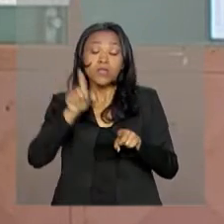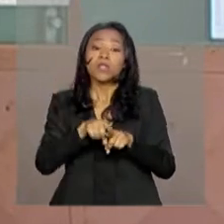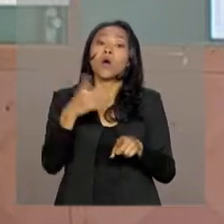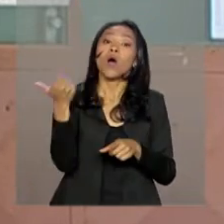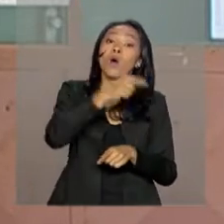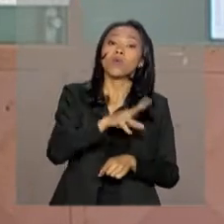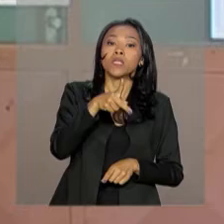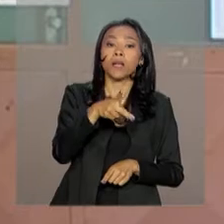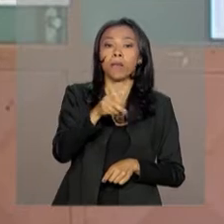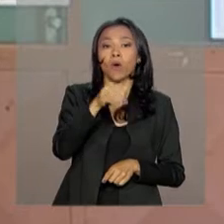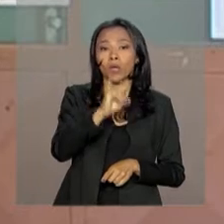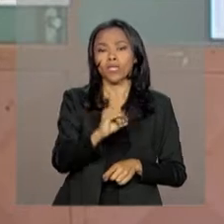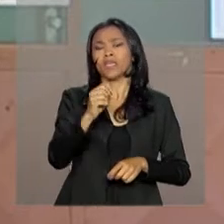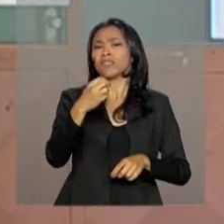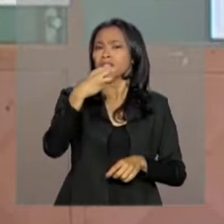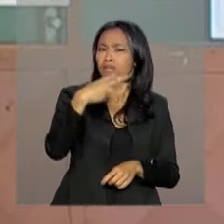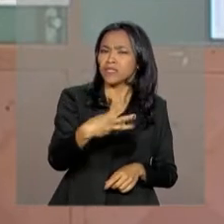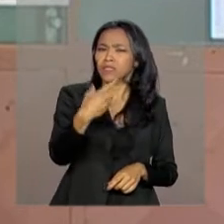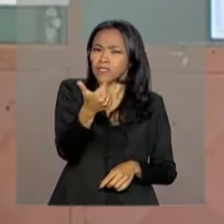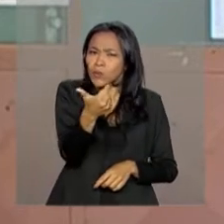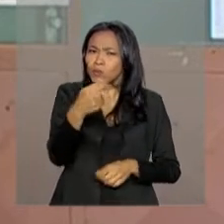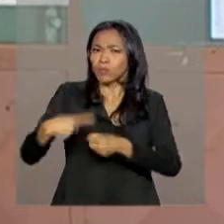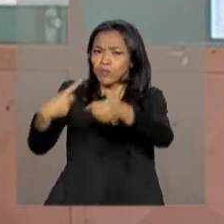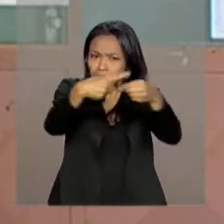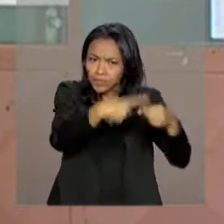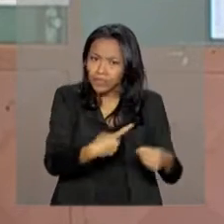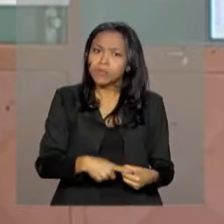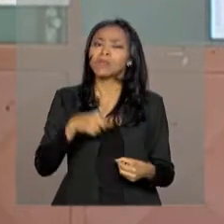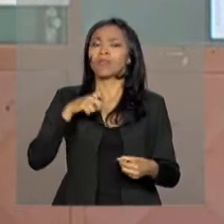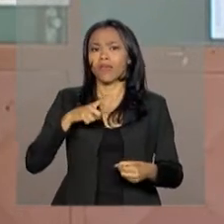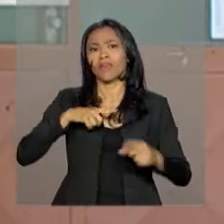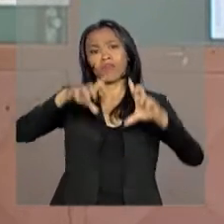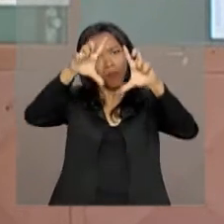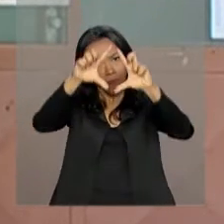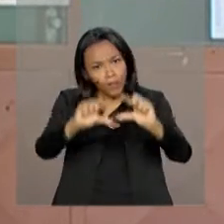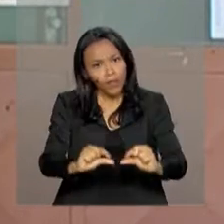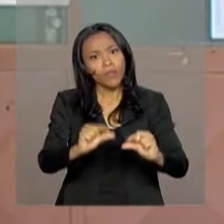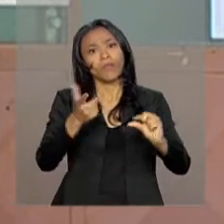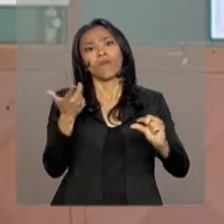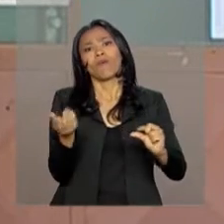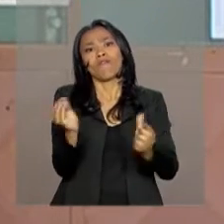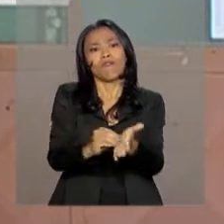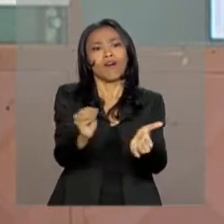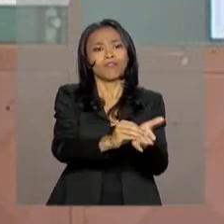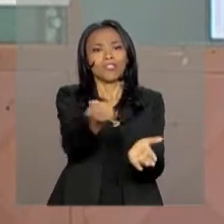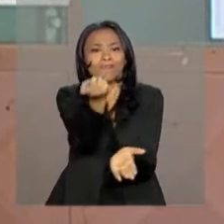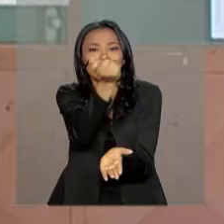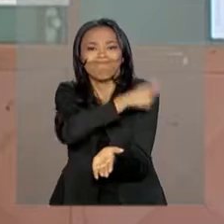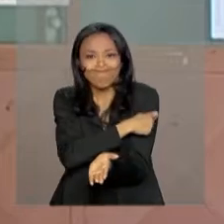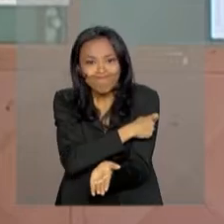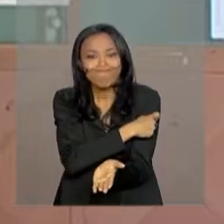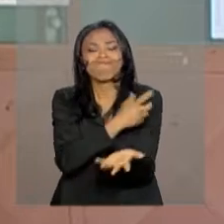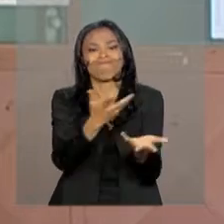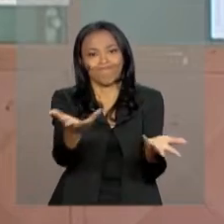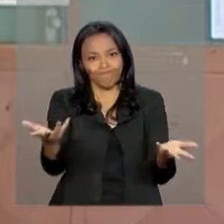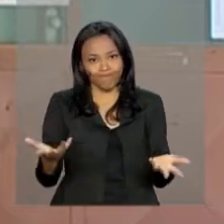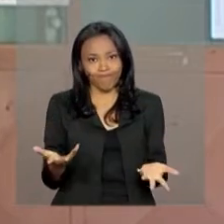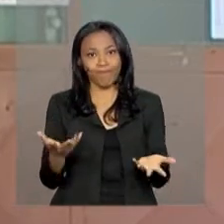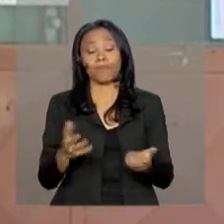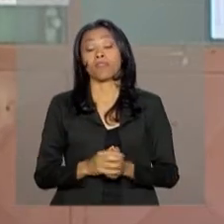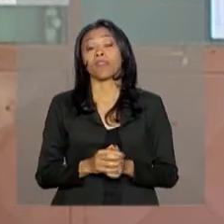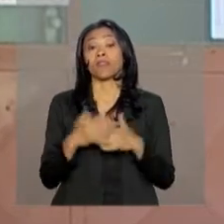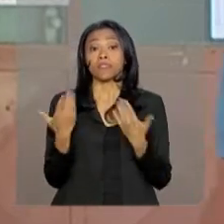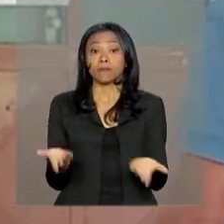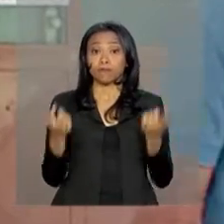312 municípios brasileiros registraram baixas taxas de cobertura vacinal e olha a